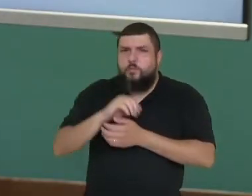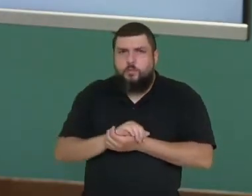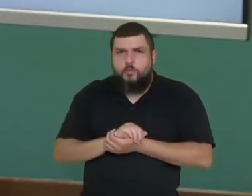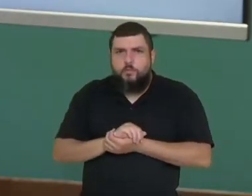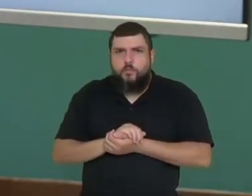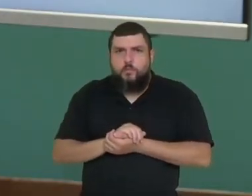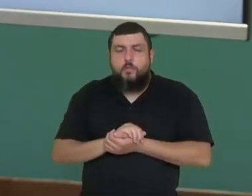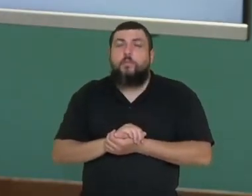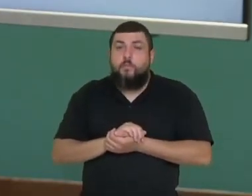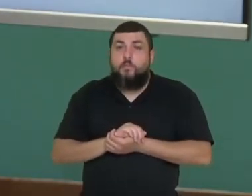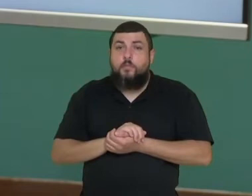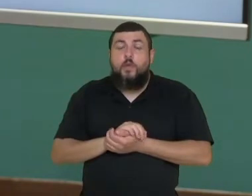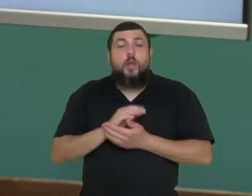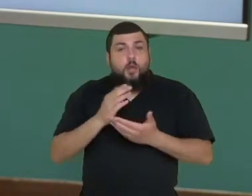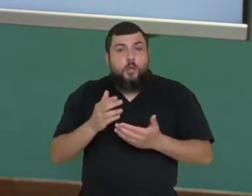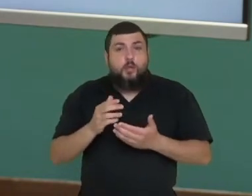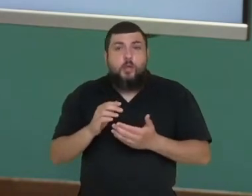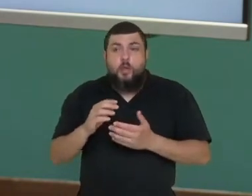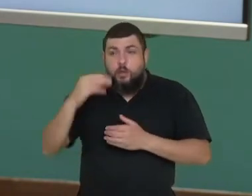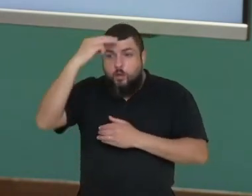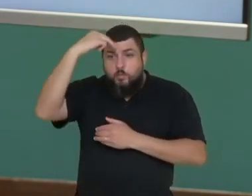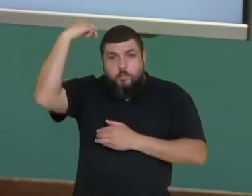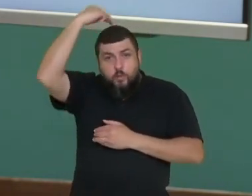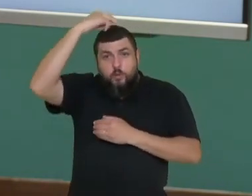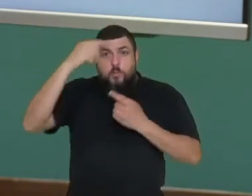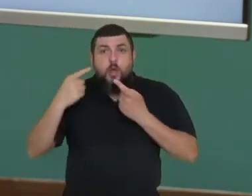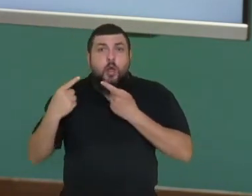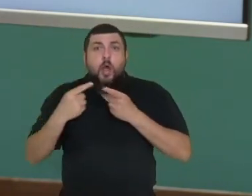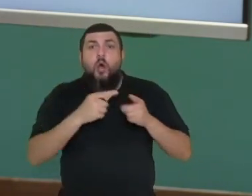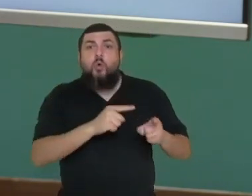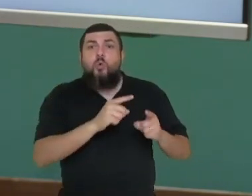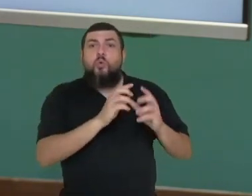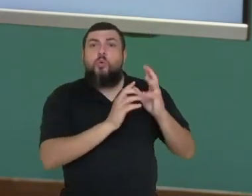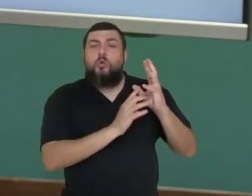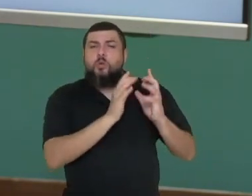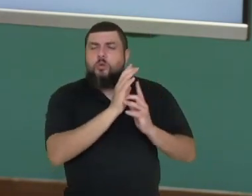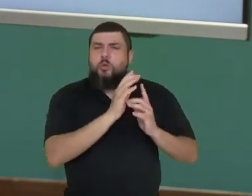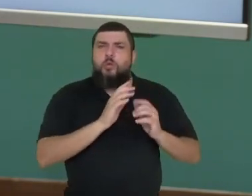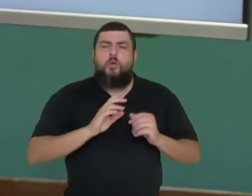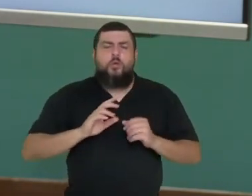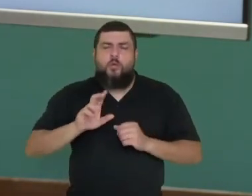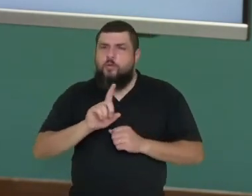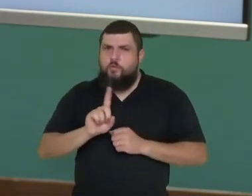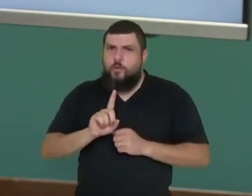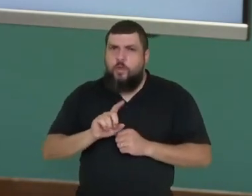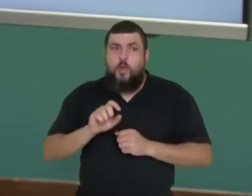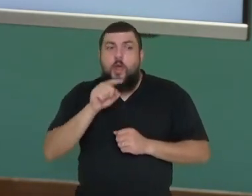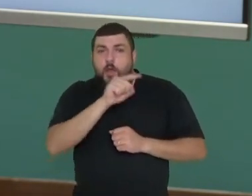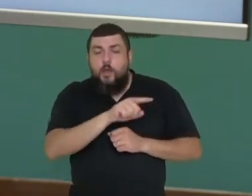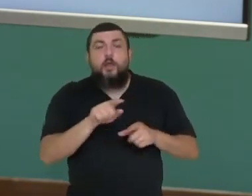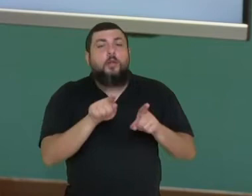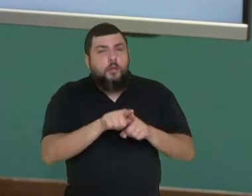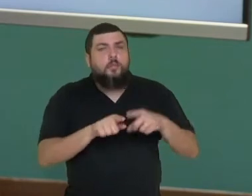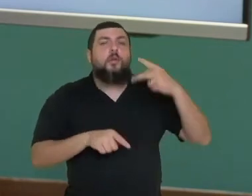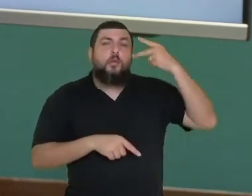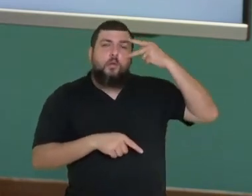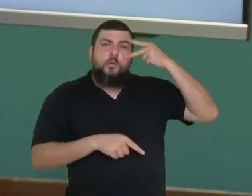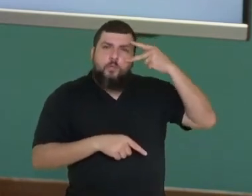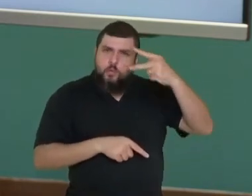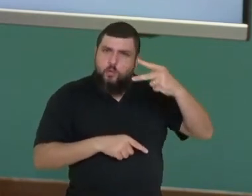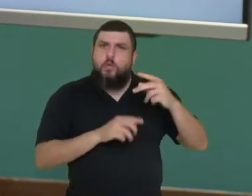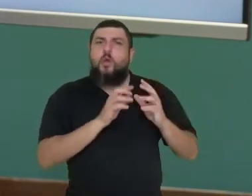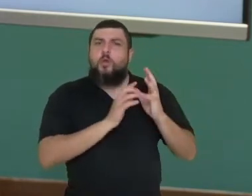não nega a existência de Jesus Cristo. Pelo contrário, ele só muda dizendo que, olha, ele não era filho de Deus, ele era um profeta, que foi muito importante no